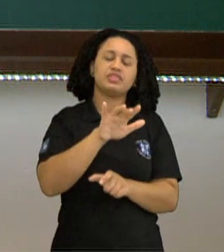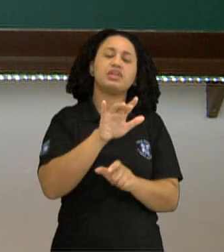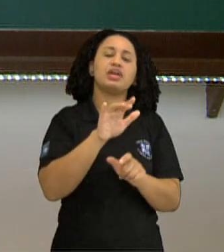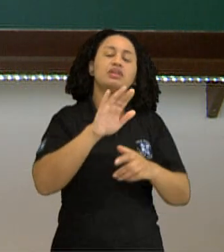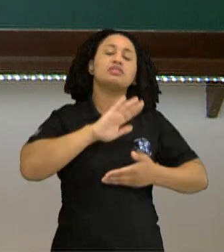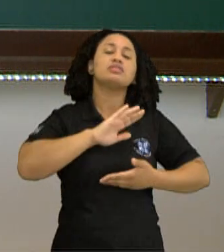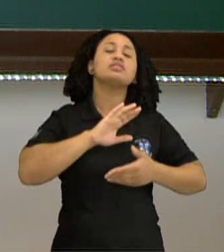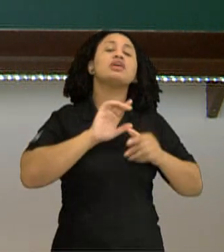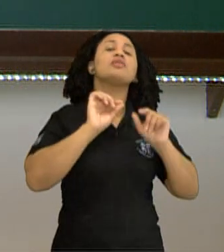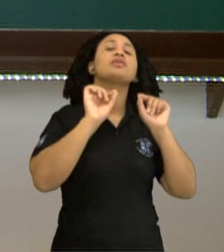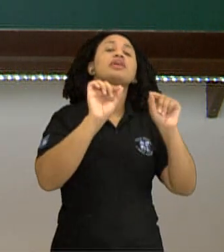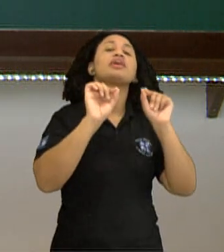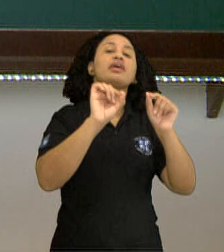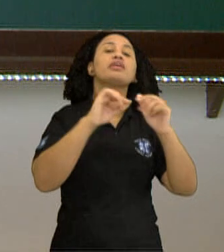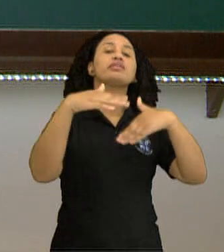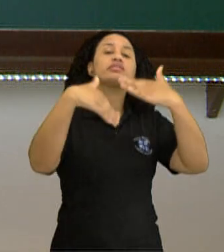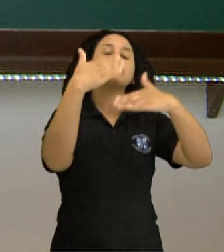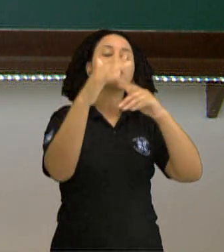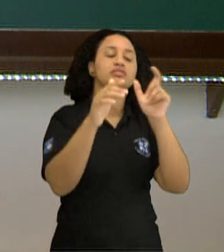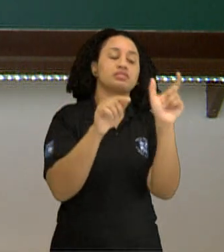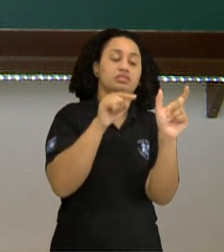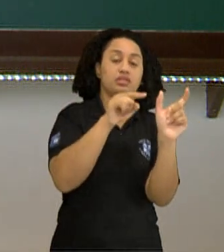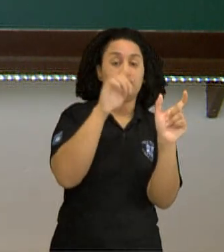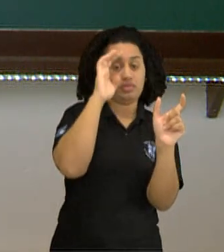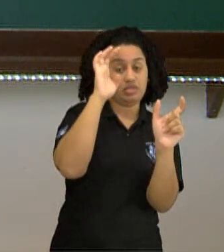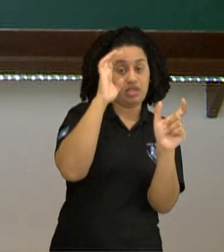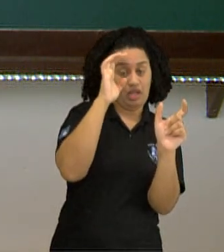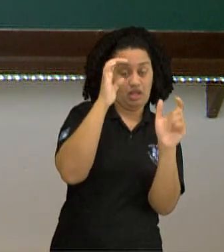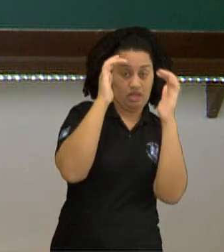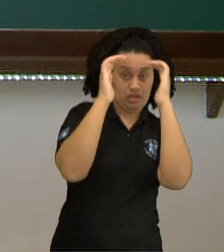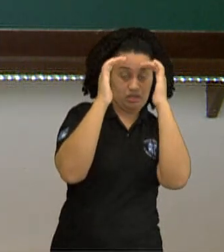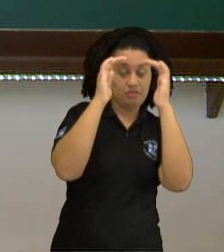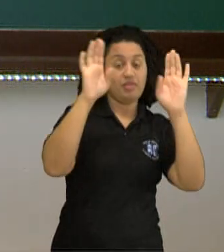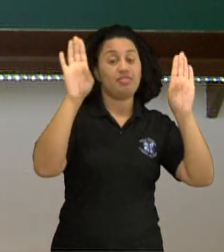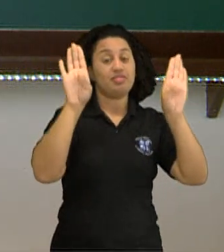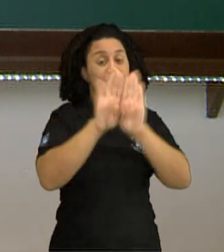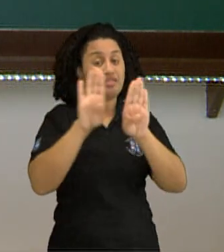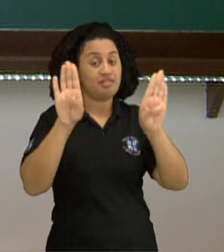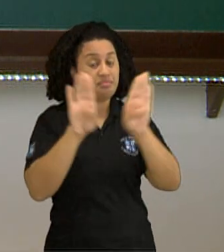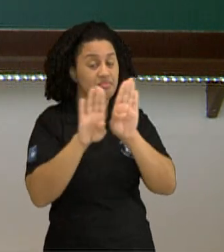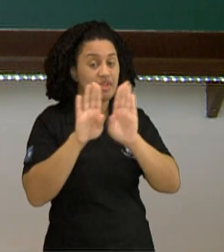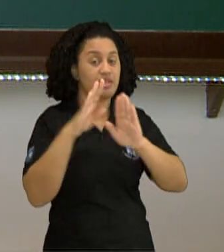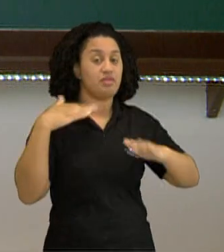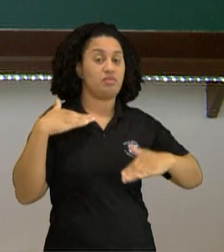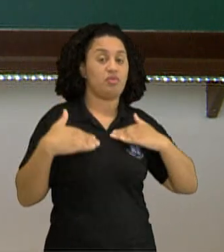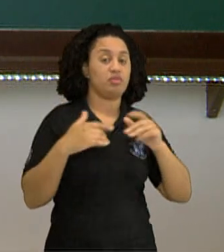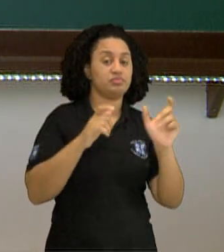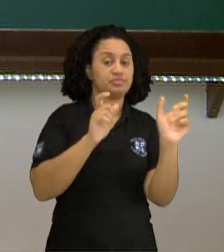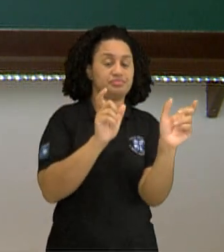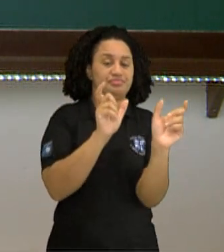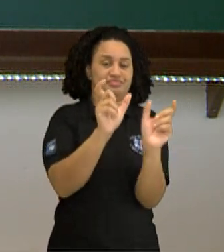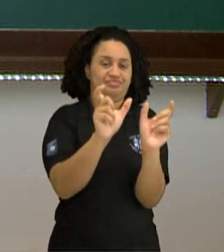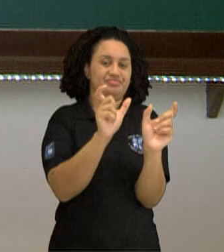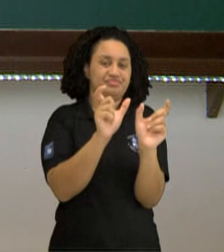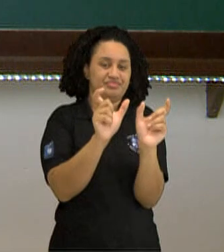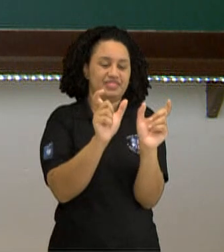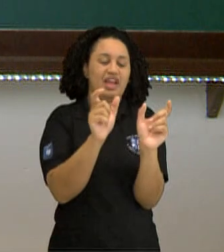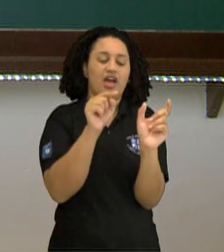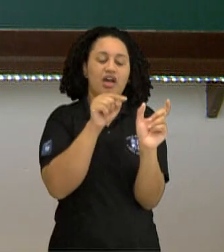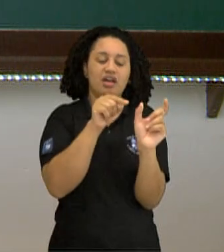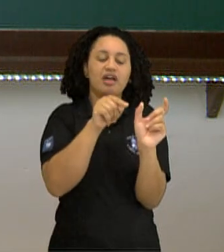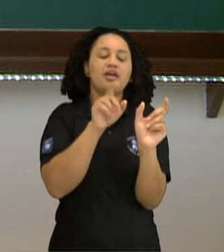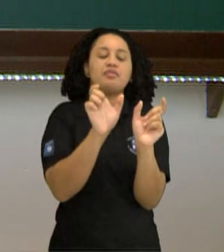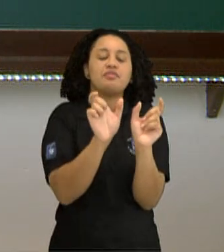quem que ainda está em desenvolvimento? O cérebro e o corpo. São 2. Eu tenho lá dentro, no meio, a